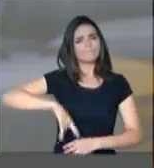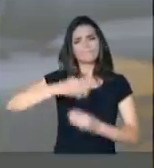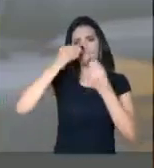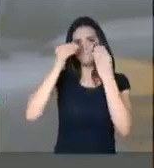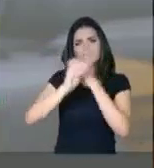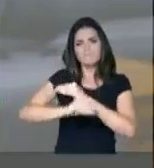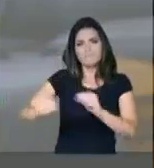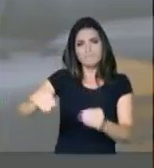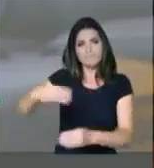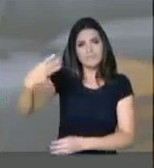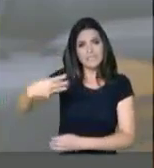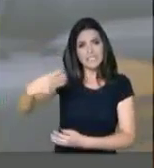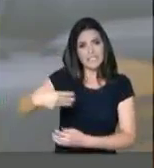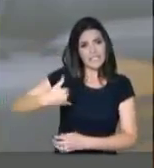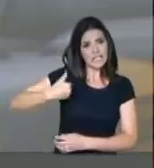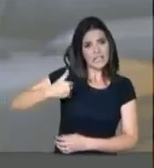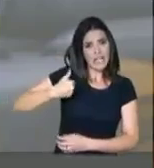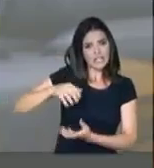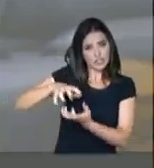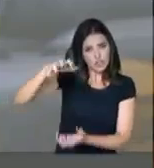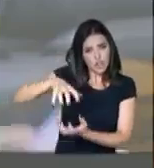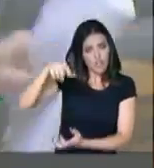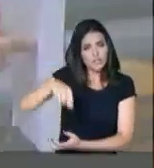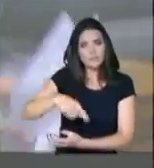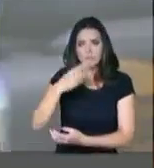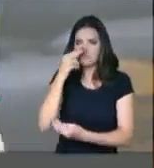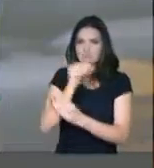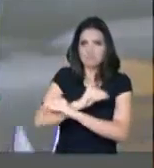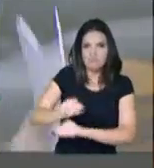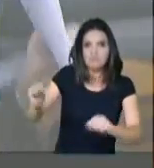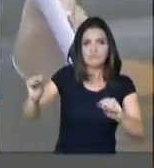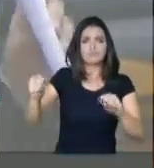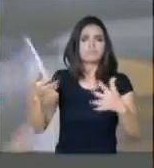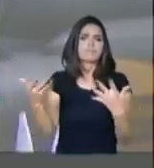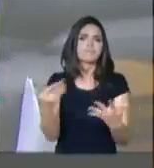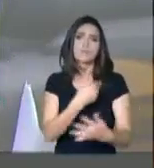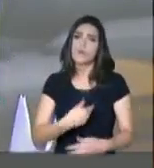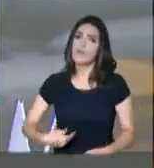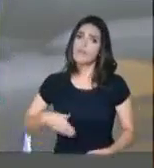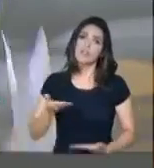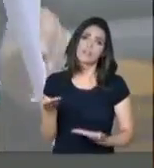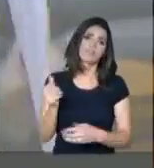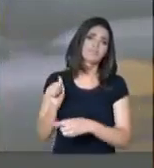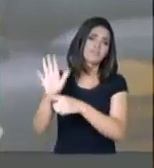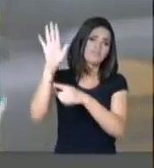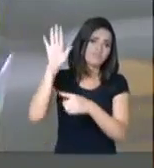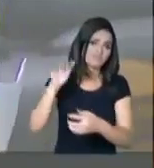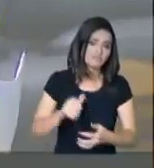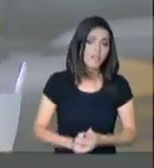no nosso Brasil, e em particular, senhora presidente, porque nós estamos falando das